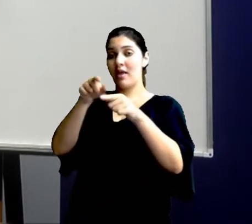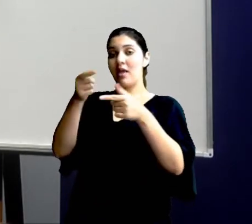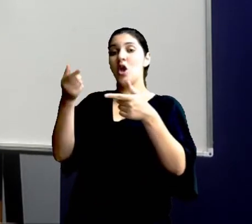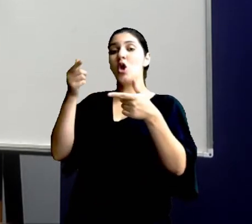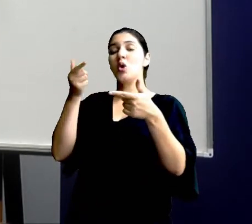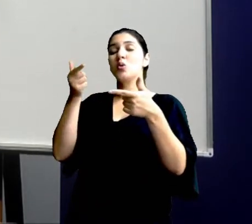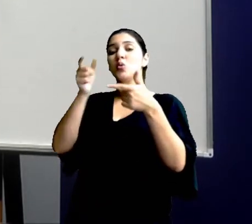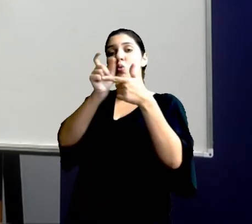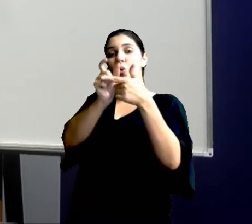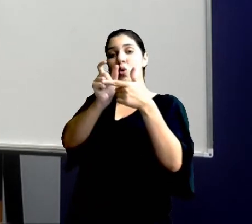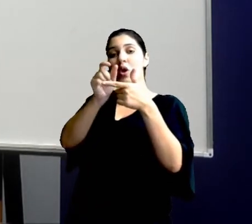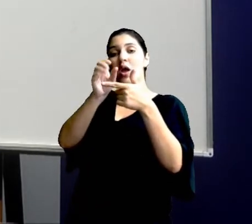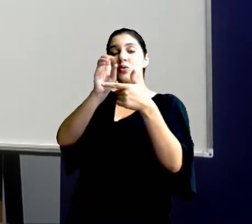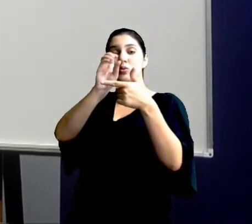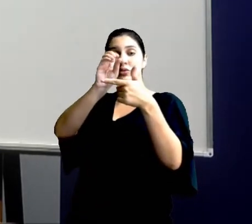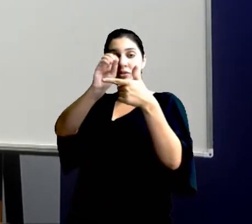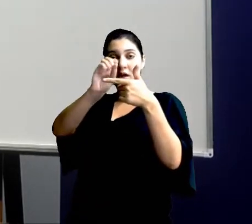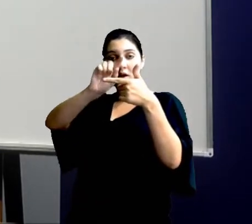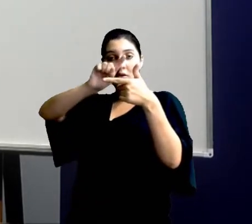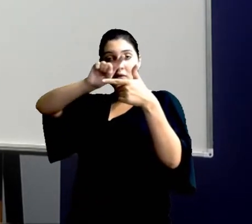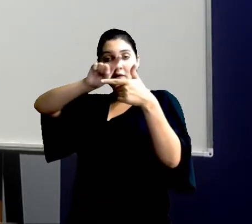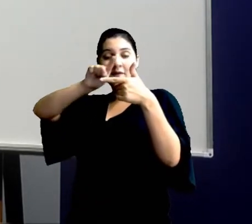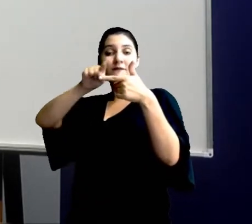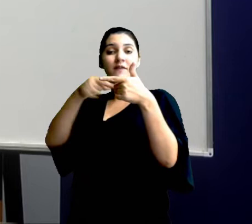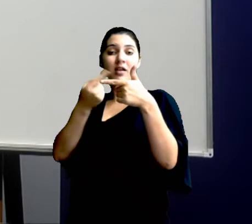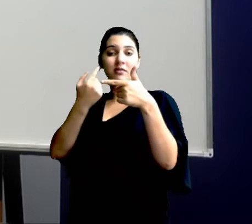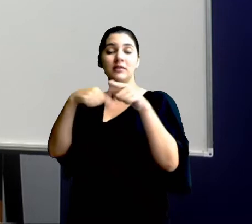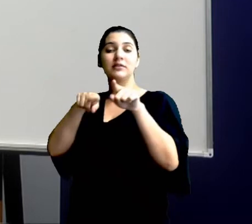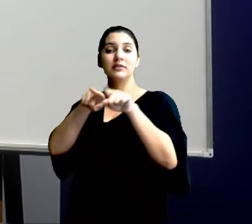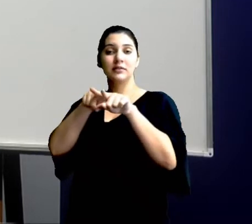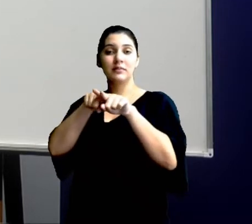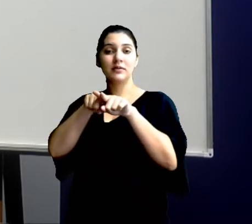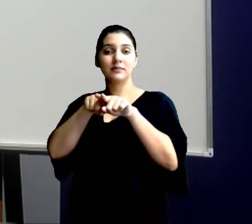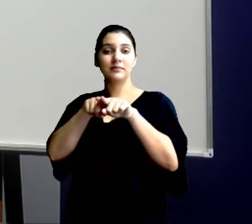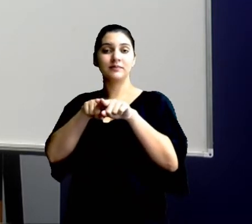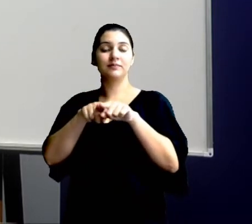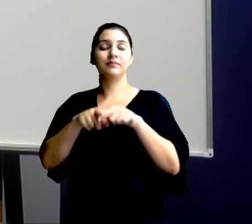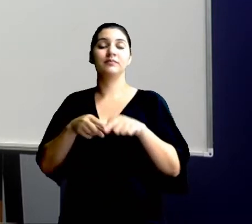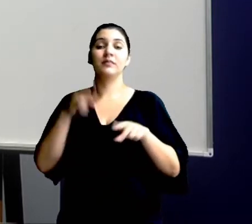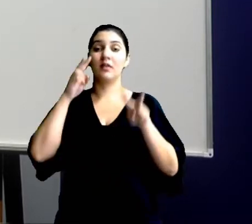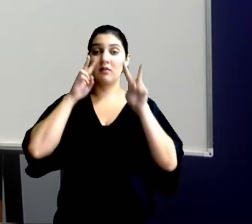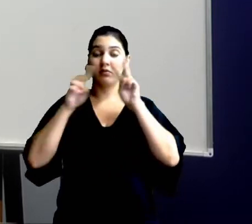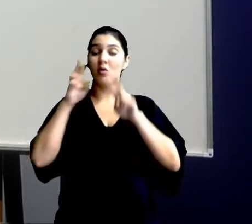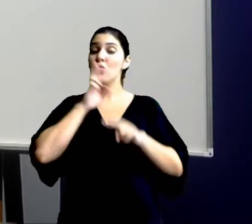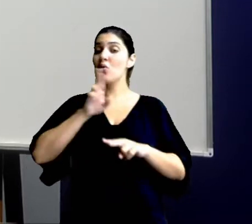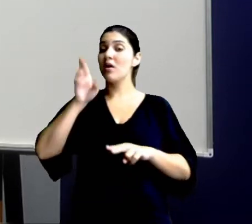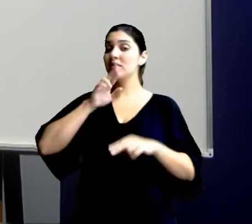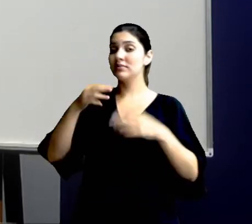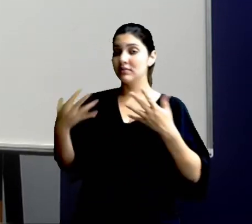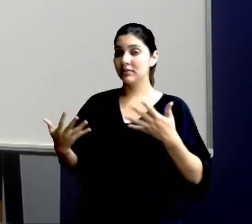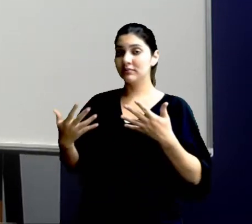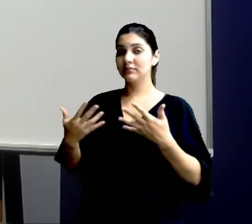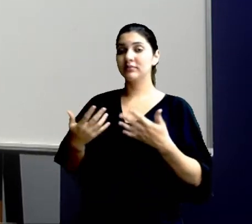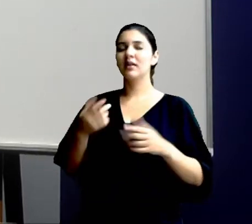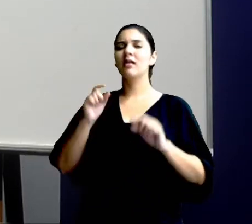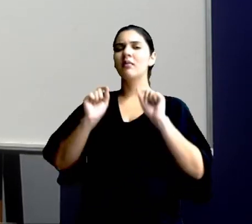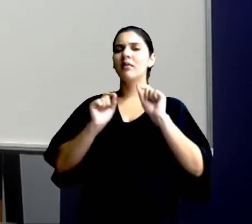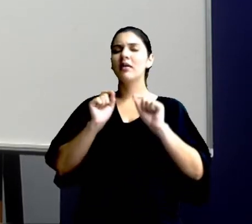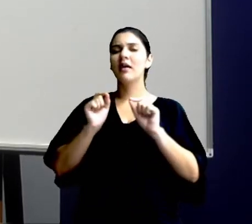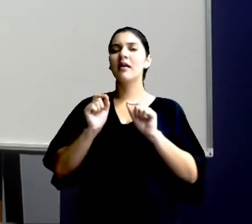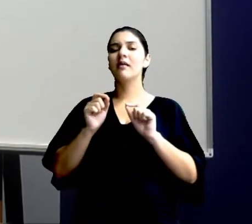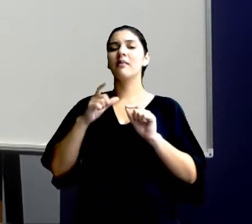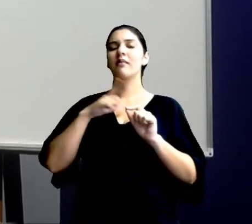0 e vírgula, ó, no quociente, que vai ser o meu resultado, tá? Para quê?